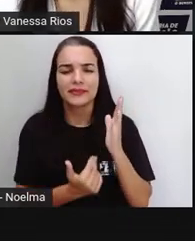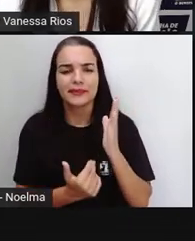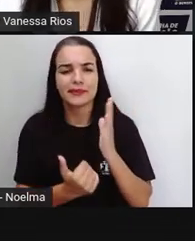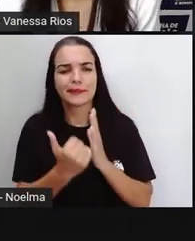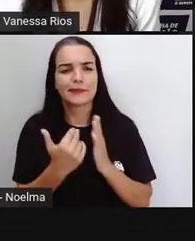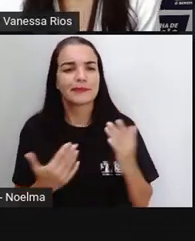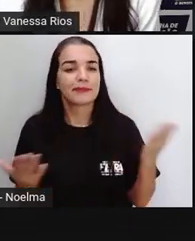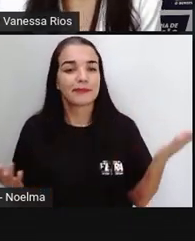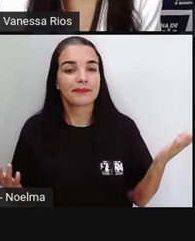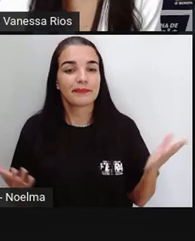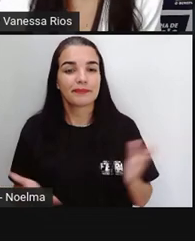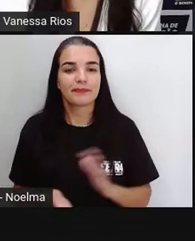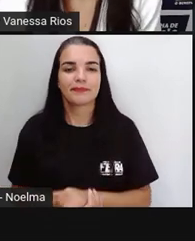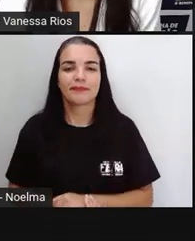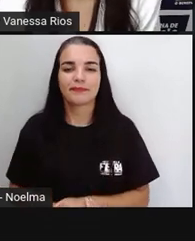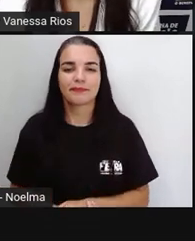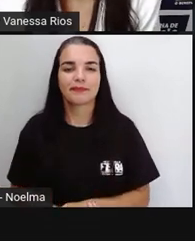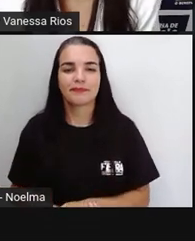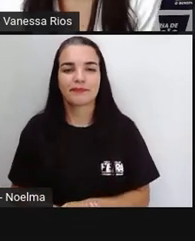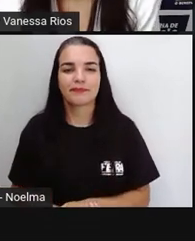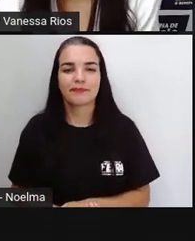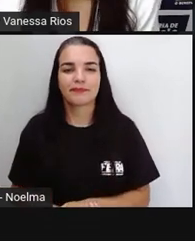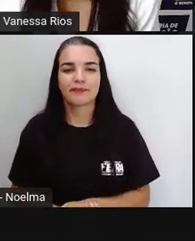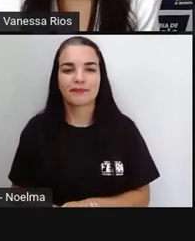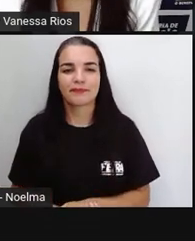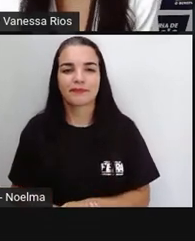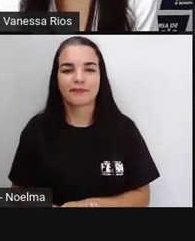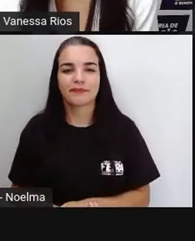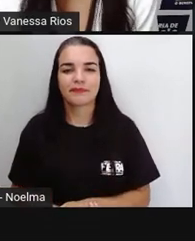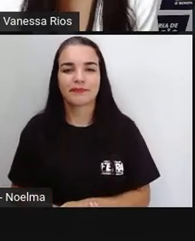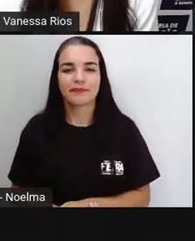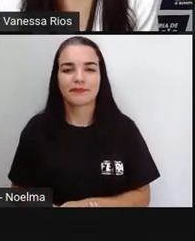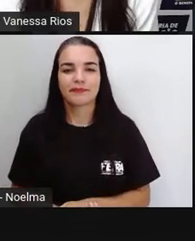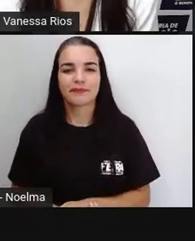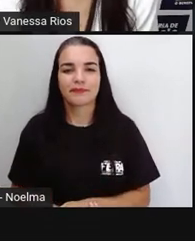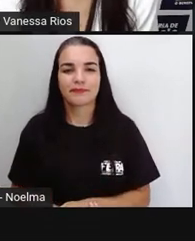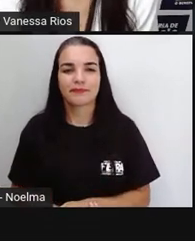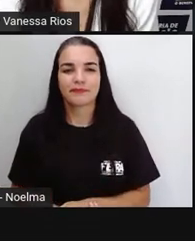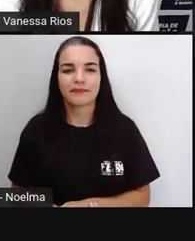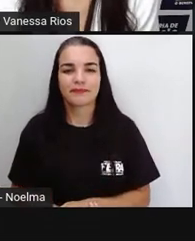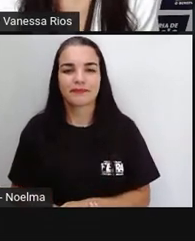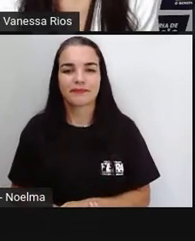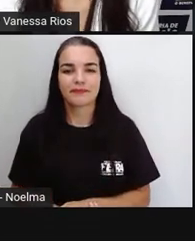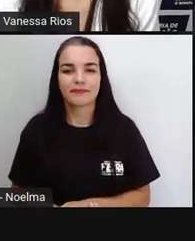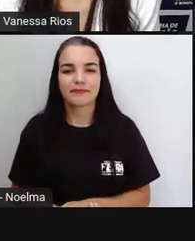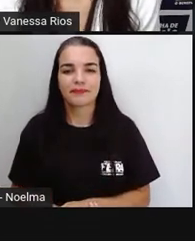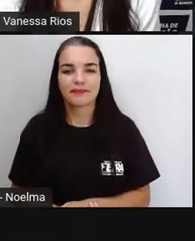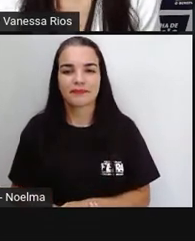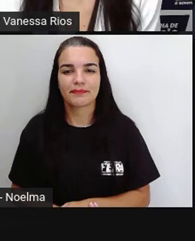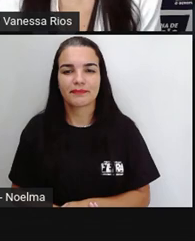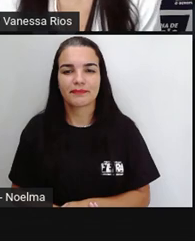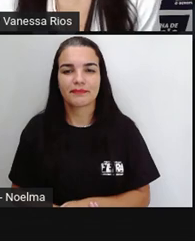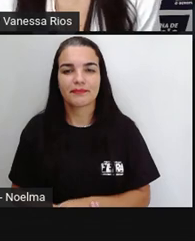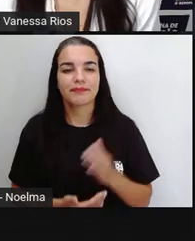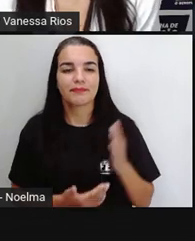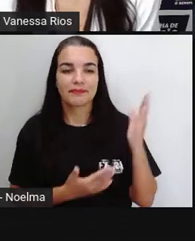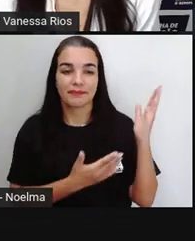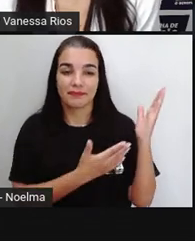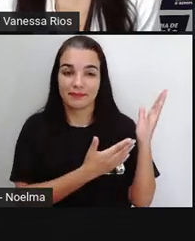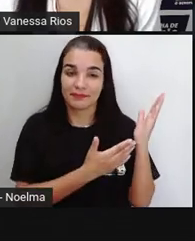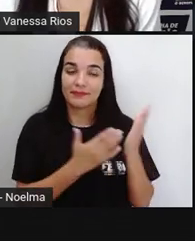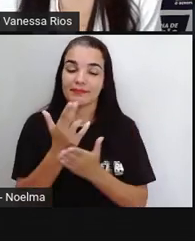fechar, para abrir o quarto, a sala e os cômodos que fazem parte da casa. E a gente vê